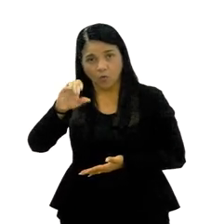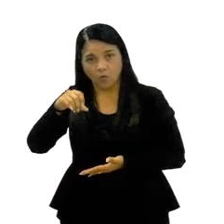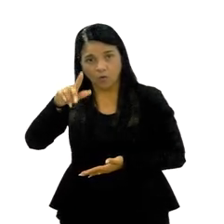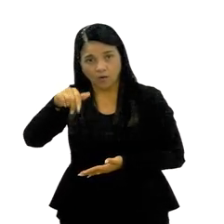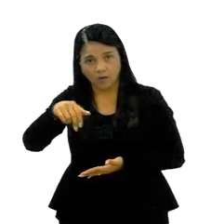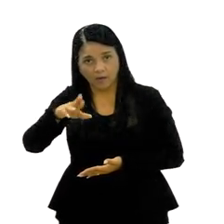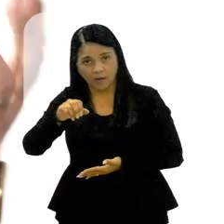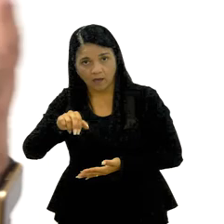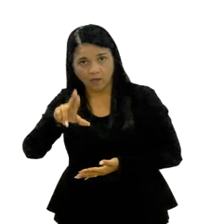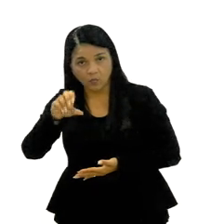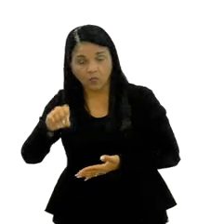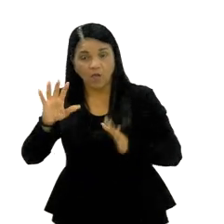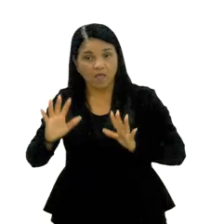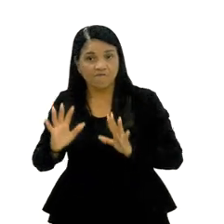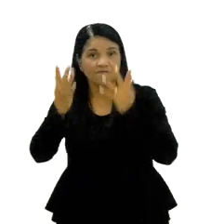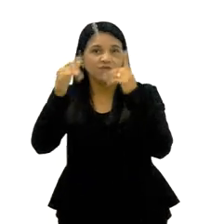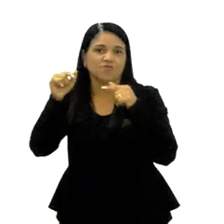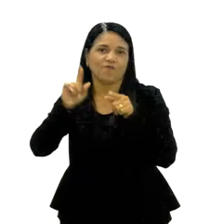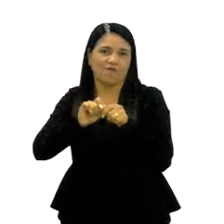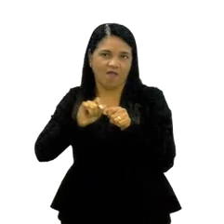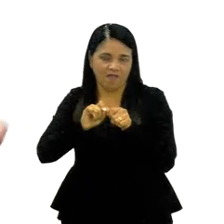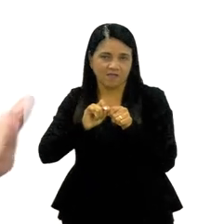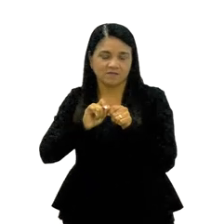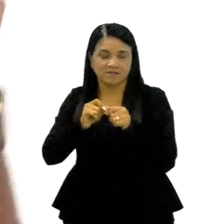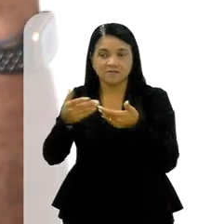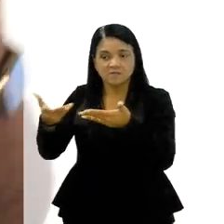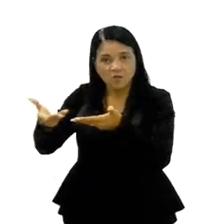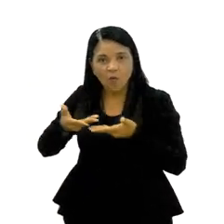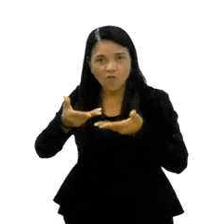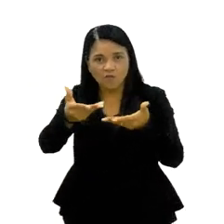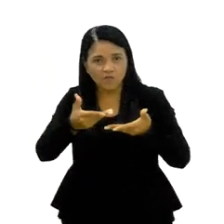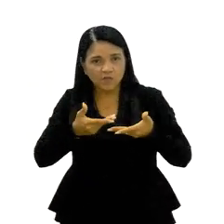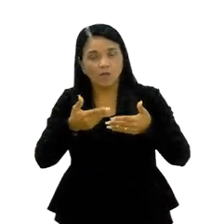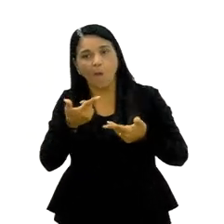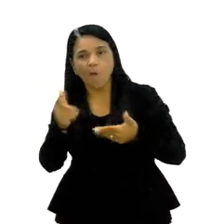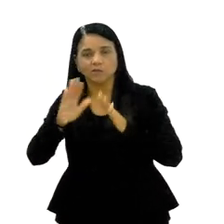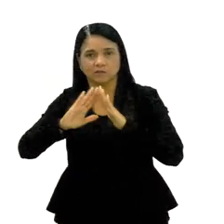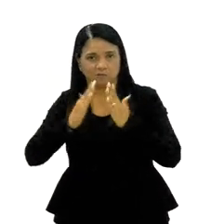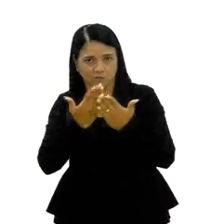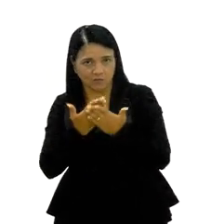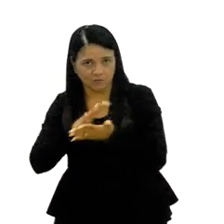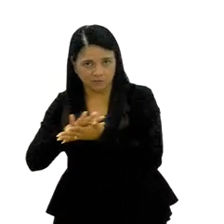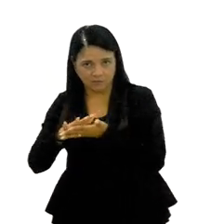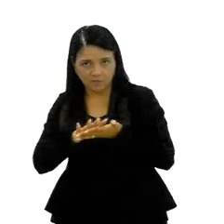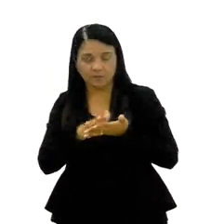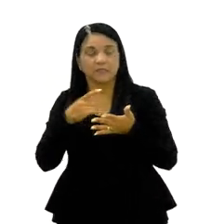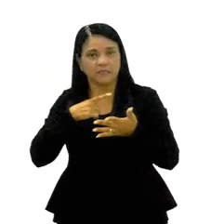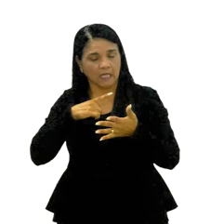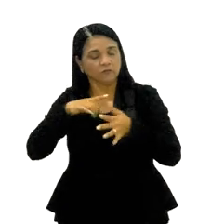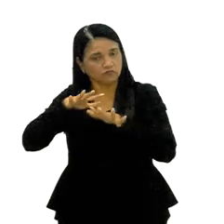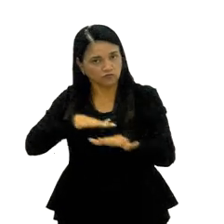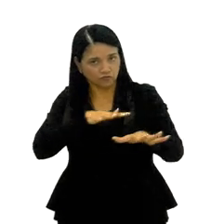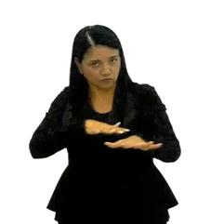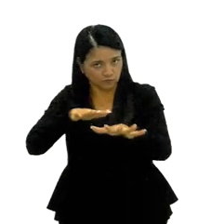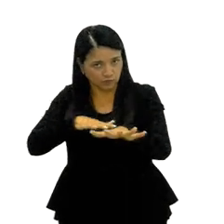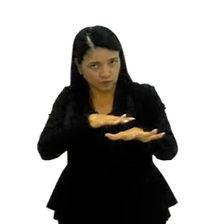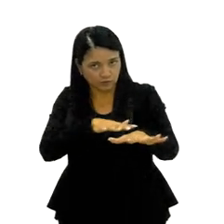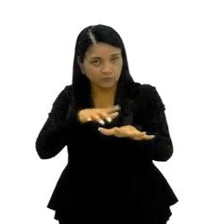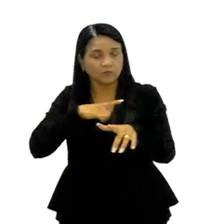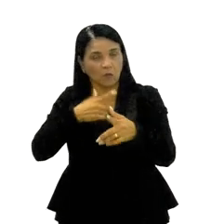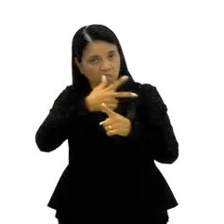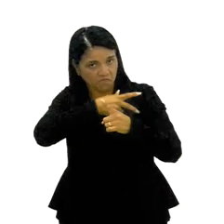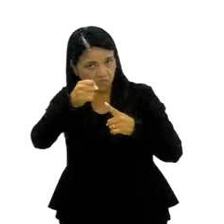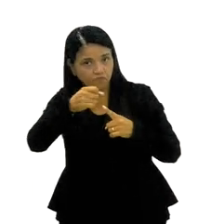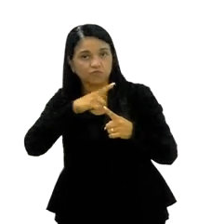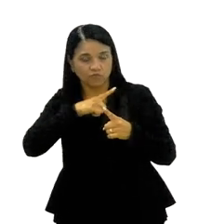especificamente, e ela quem faz esse evento, ela quem convida outras agremiações, ela faz tem os desfiles das escolas de samba,